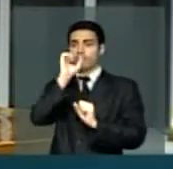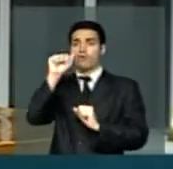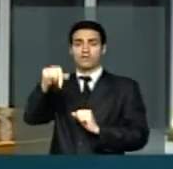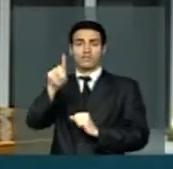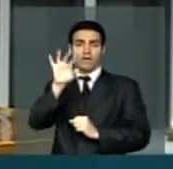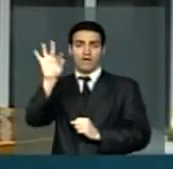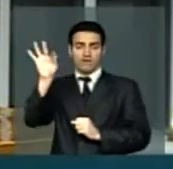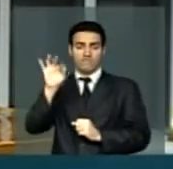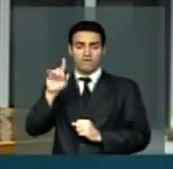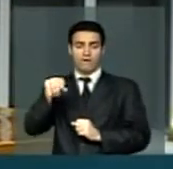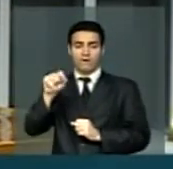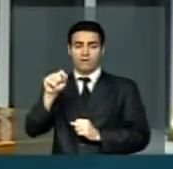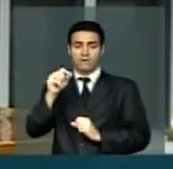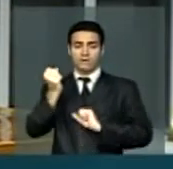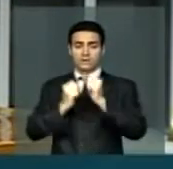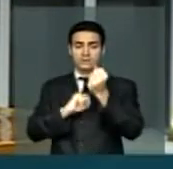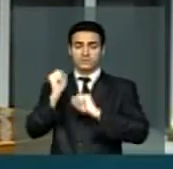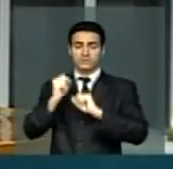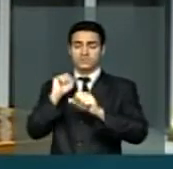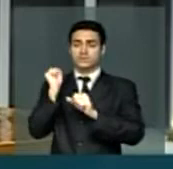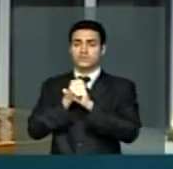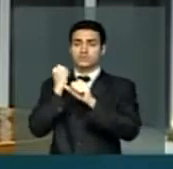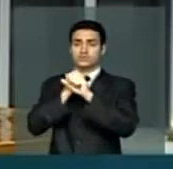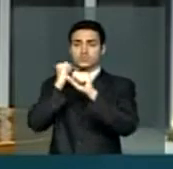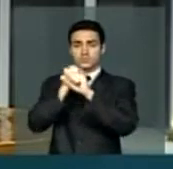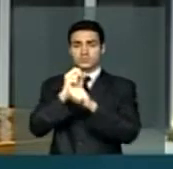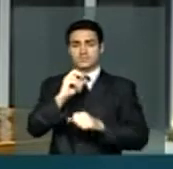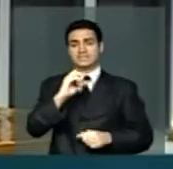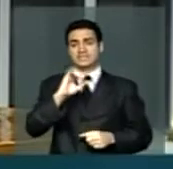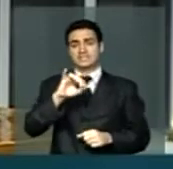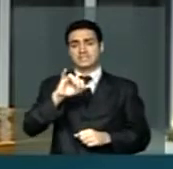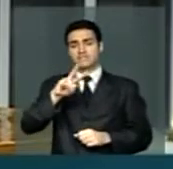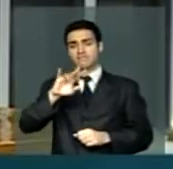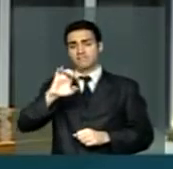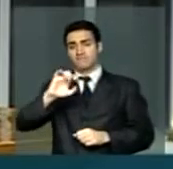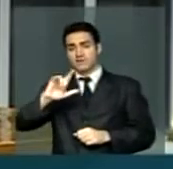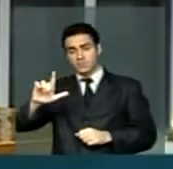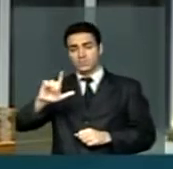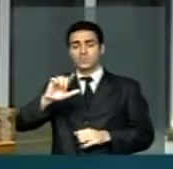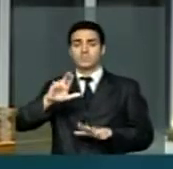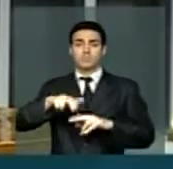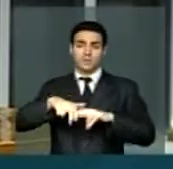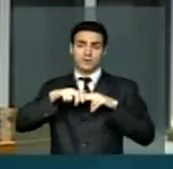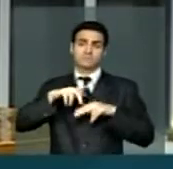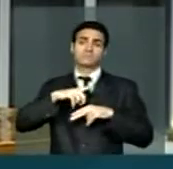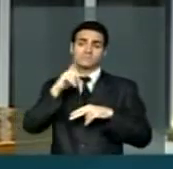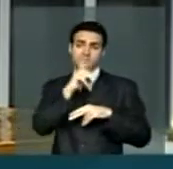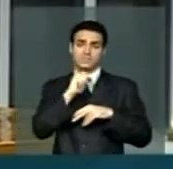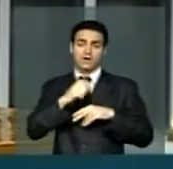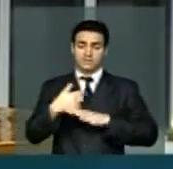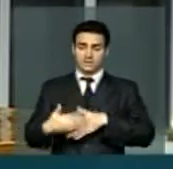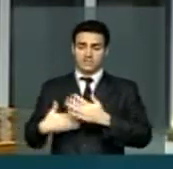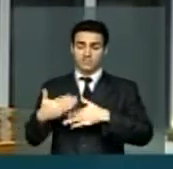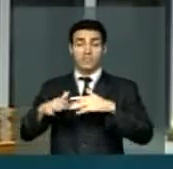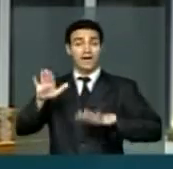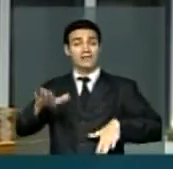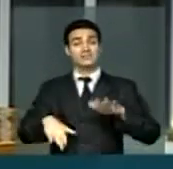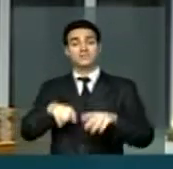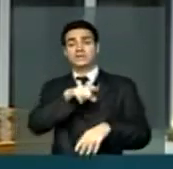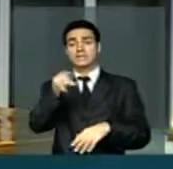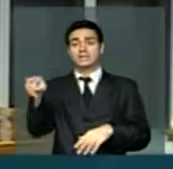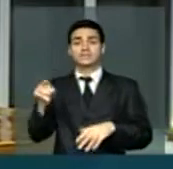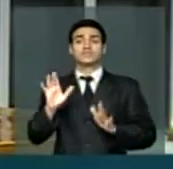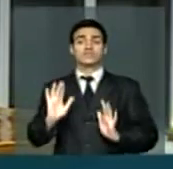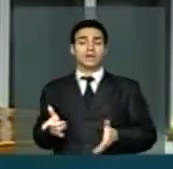no Distrito Federal, a indústria da construção civil, que faz inclusive com que tenhamos um desenvolvimento que muitas vezes